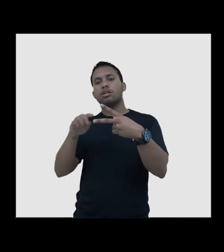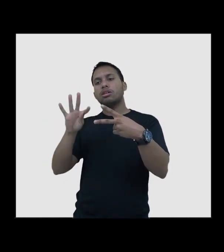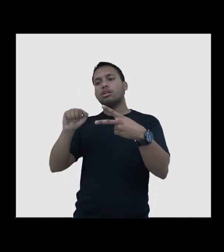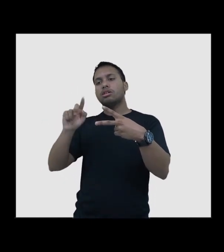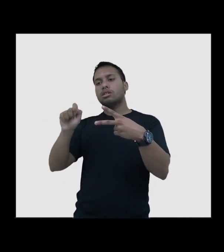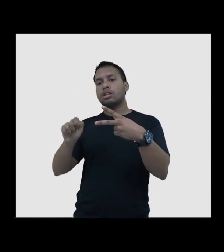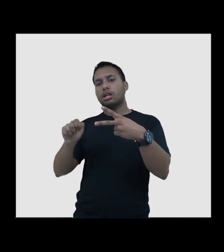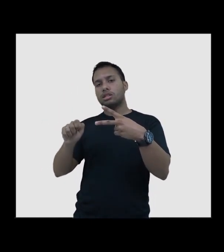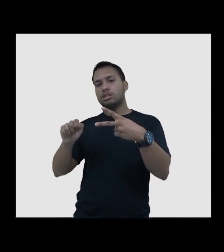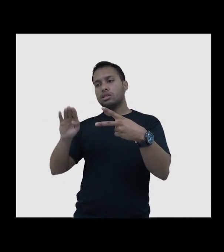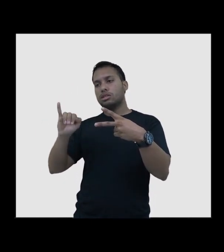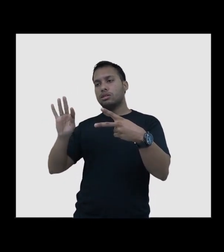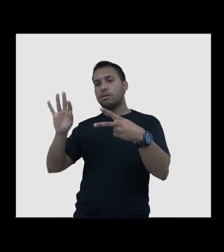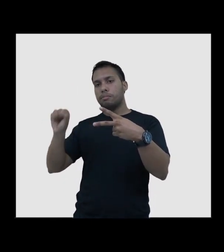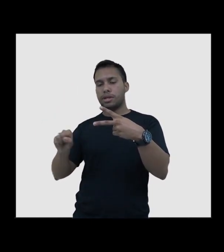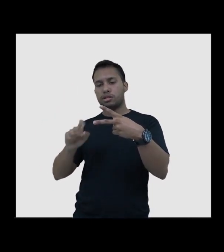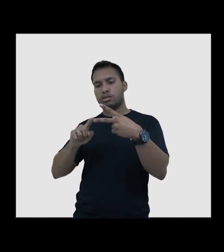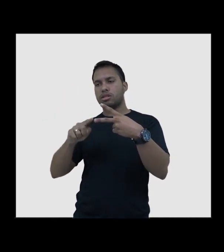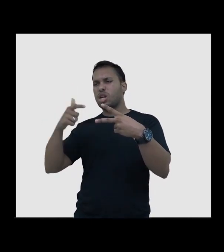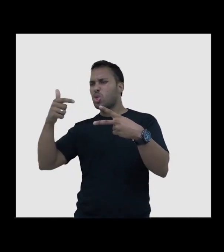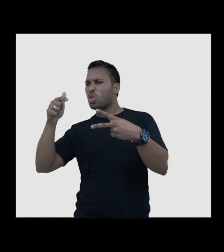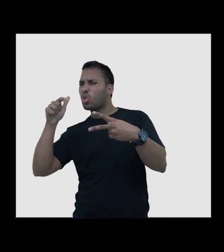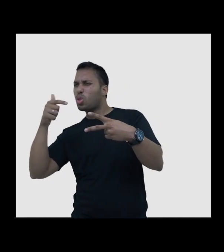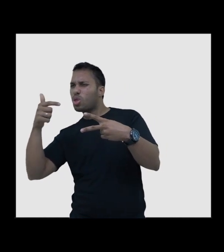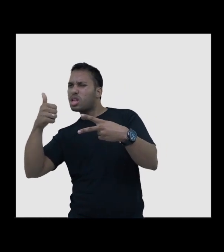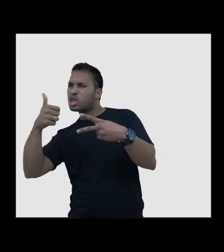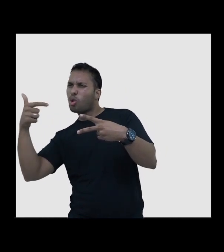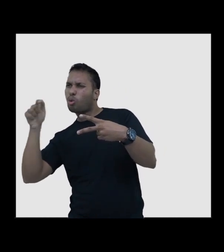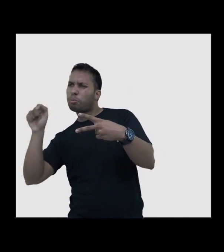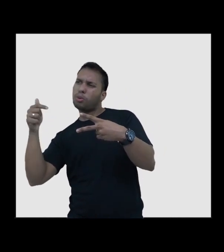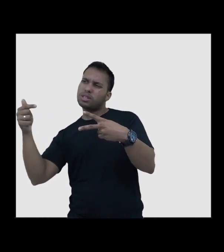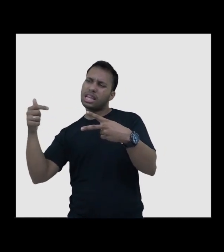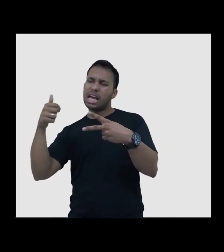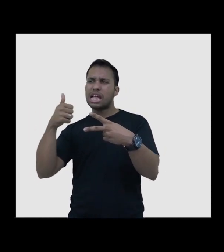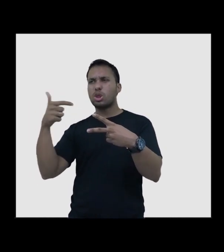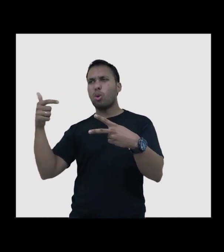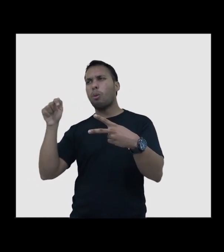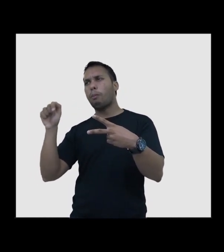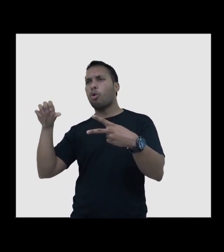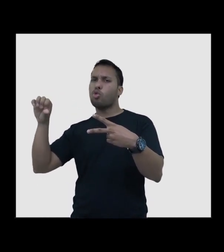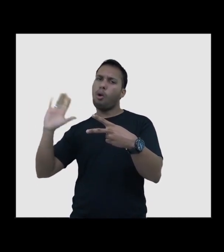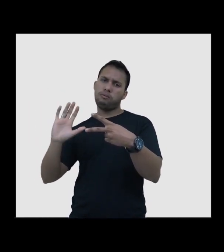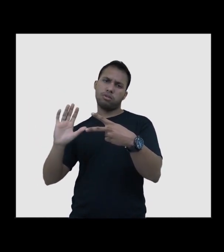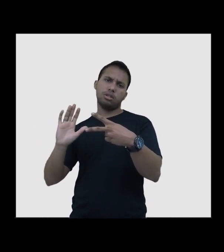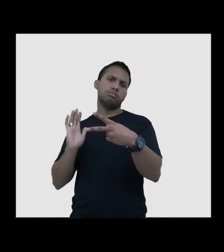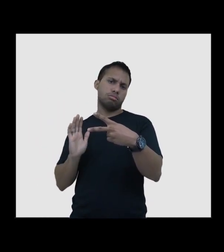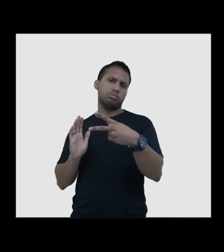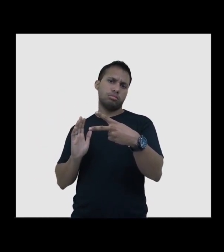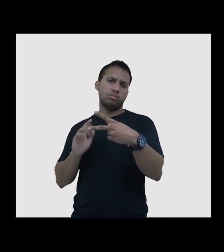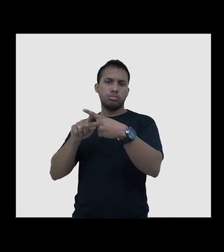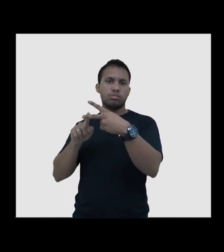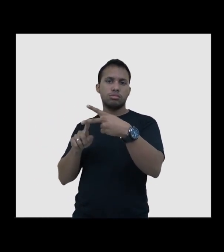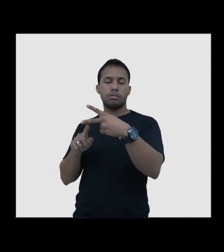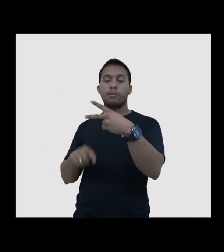não? E a taxa de bits, mais ou menos 13.000 também. 12.7, 12.9, digamos